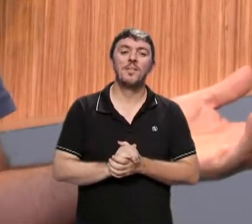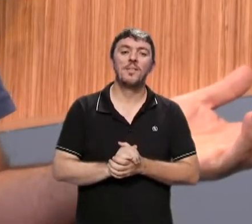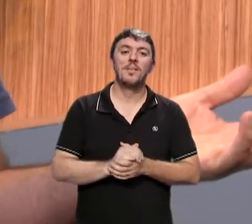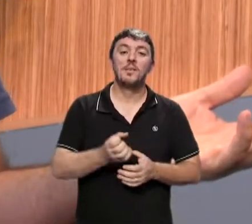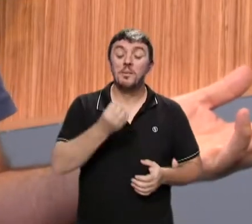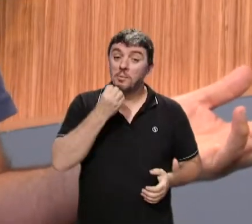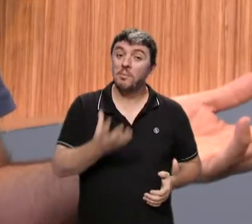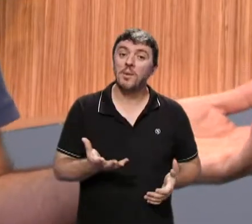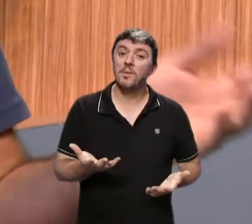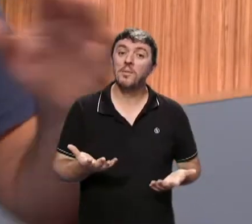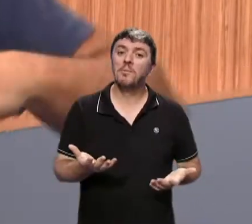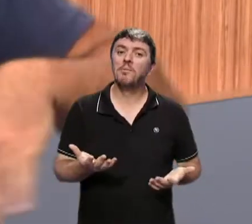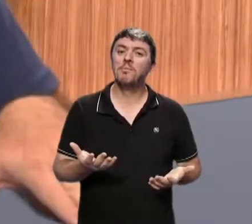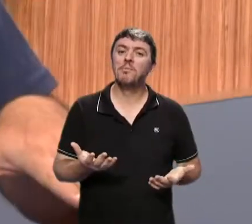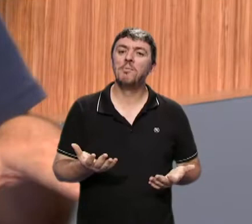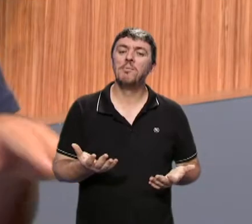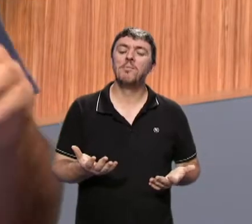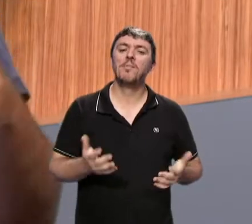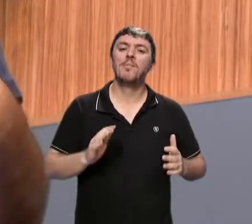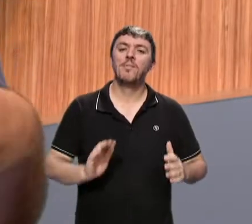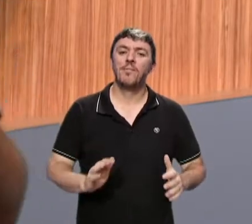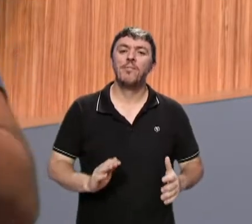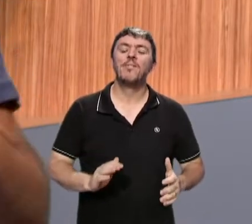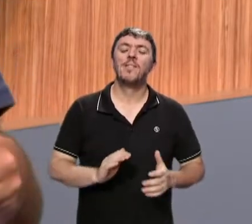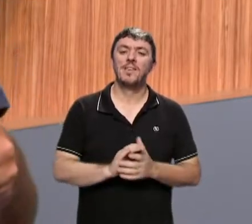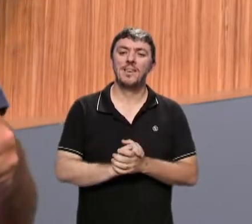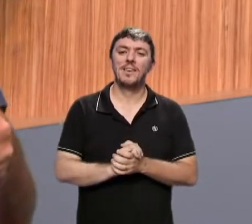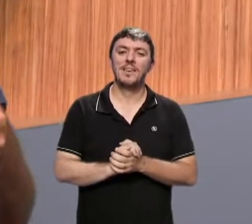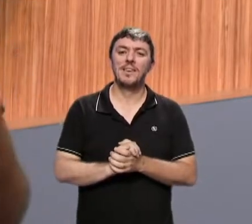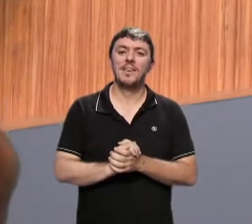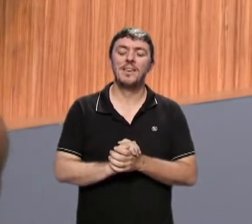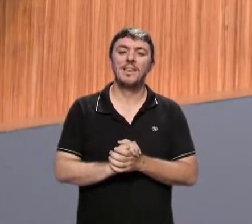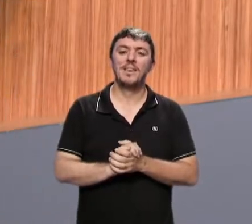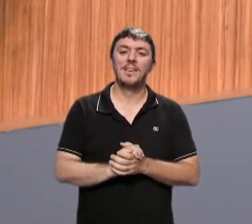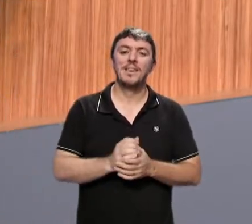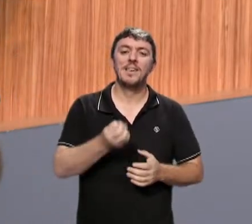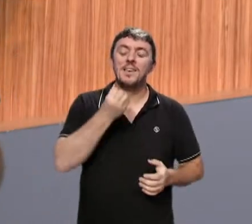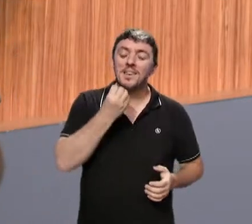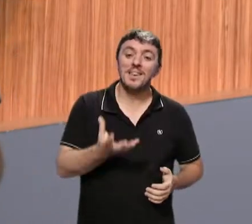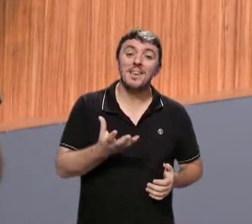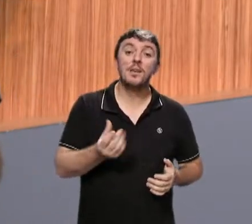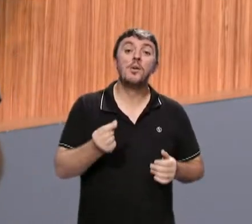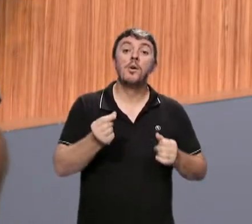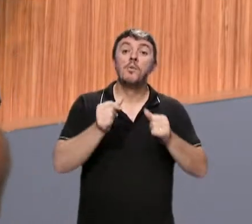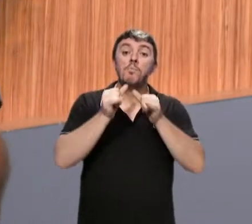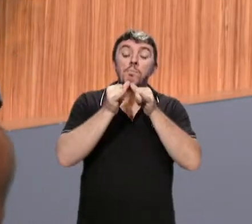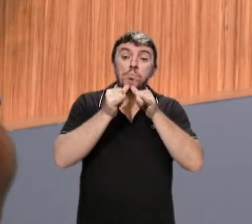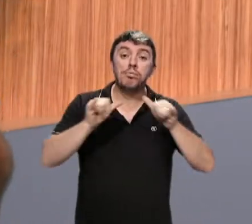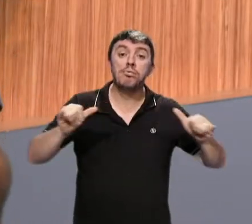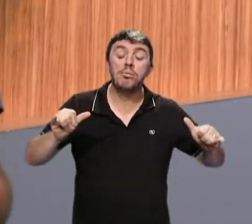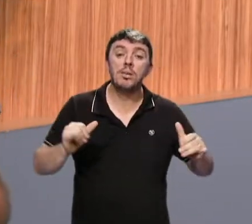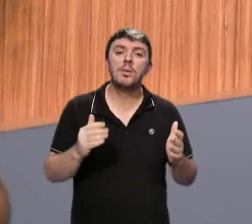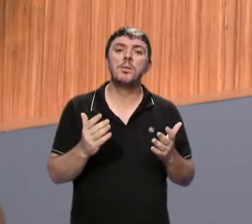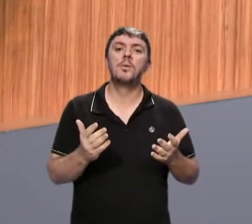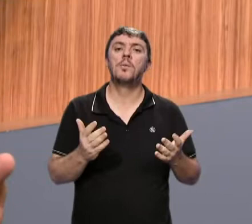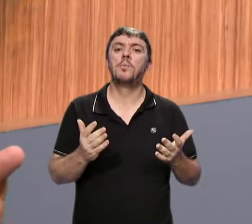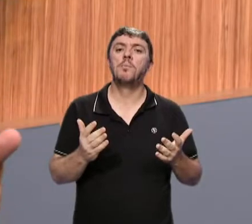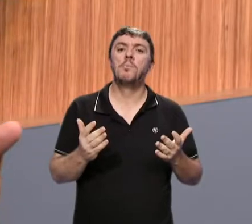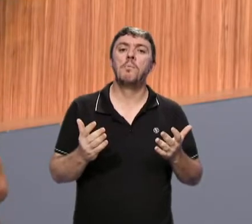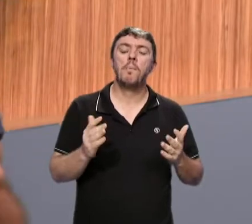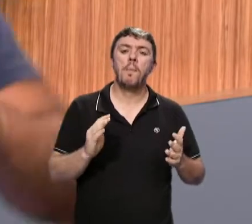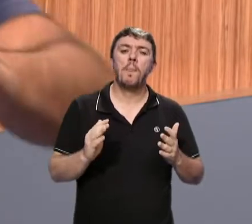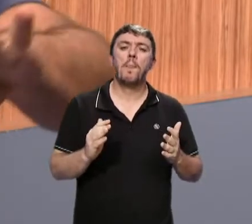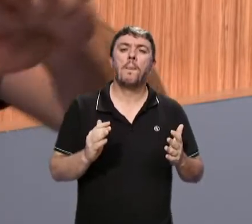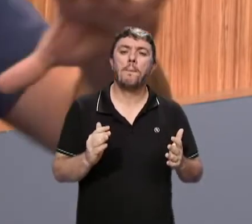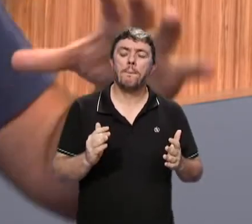considera o meu caos bom? Considero. Então tá tudo certo. Porque tem essa coisa de energia, né? A energia também, quando ela não é boa, quando ela é um caótico ruim, ela derruba